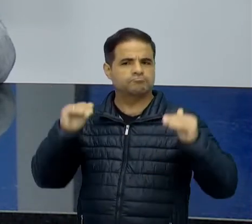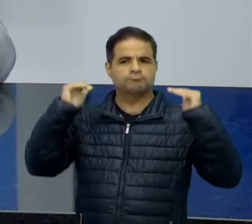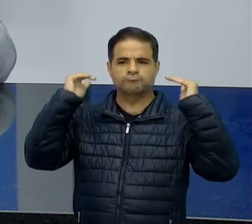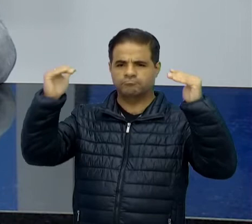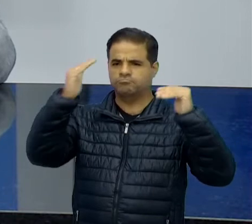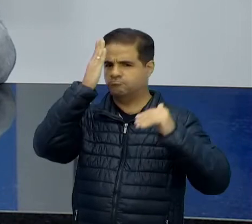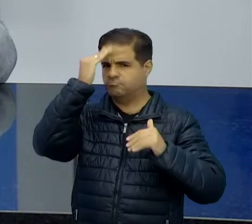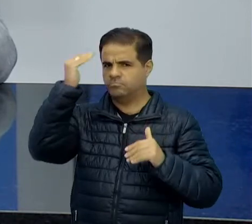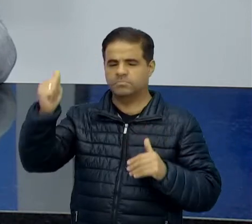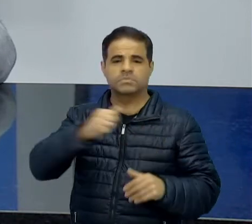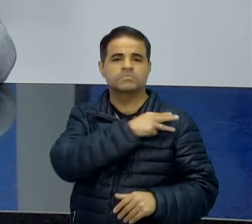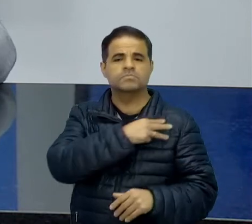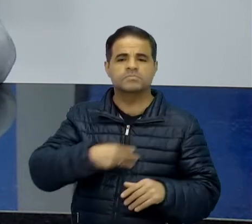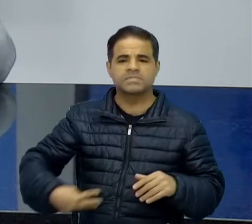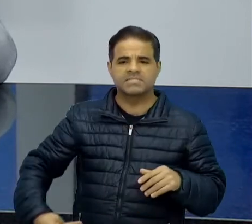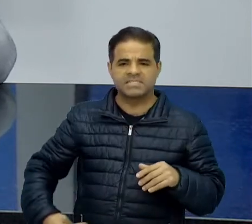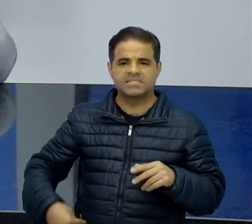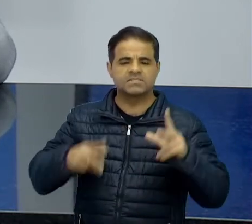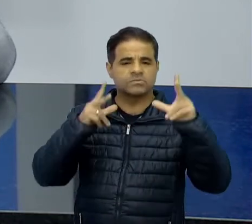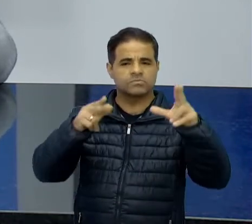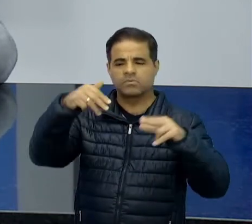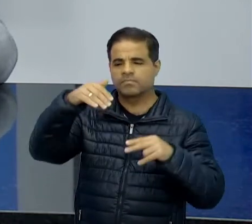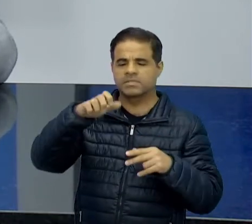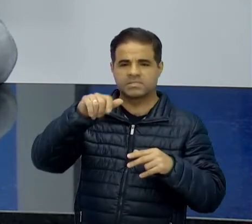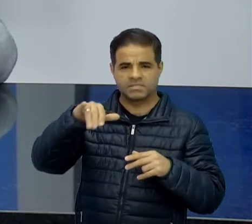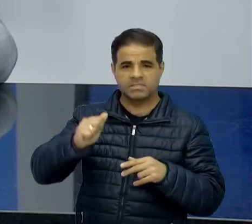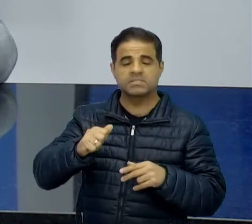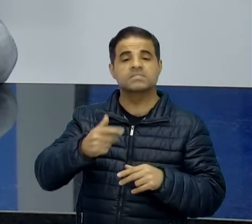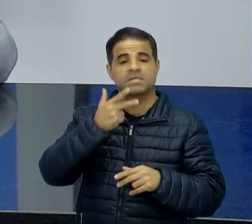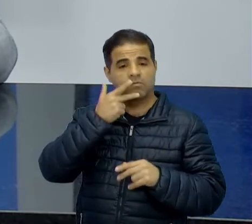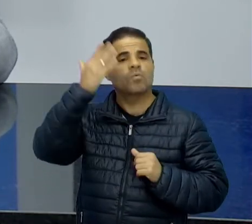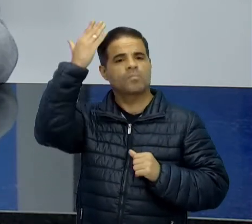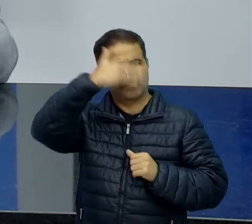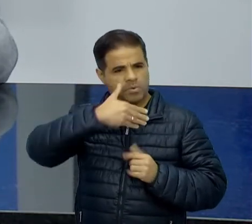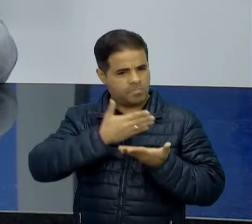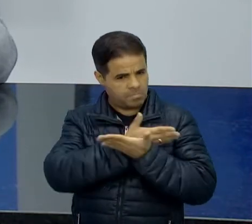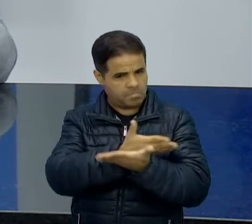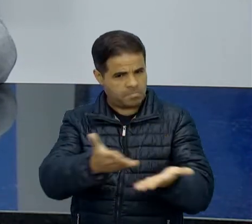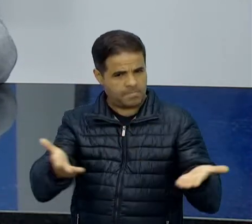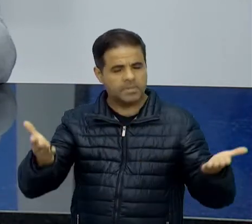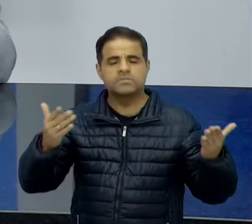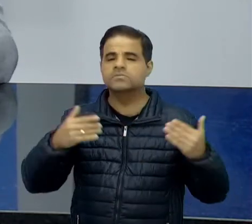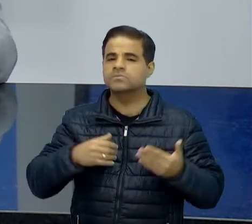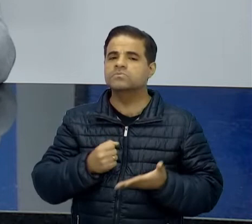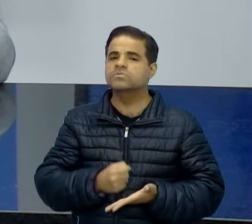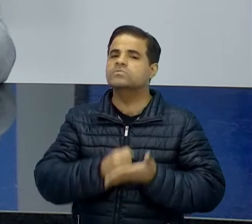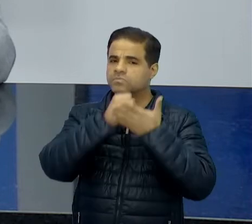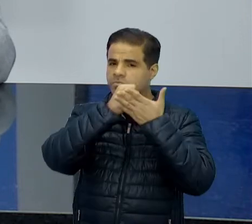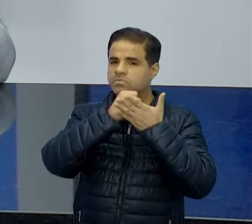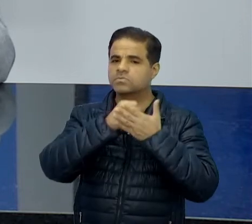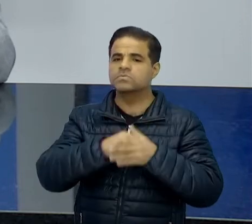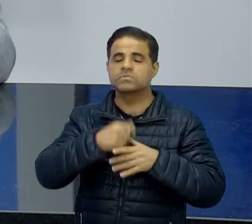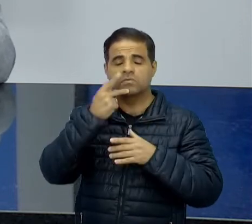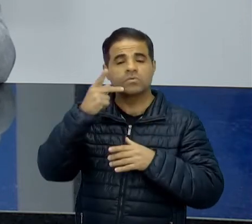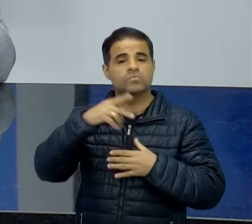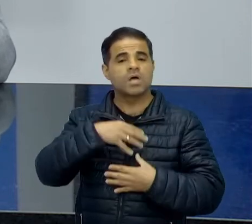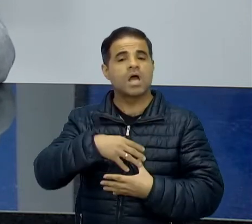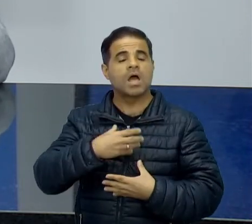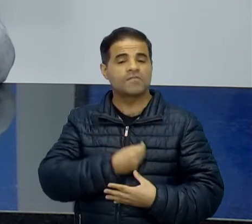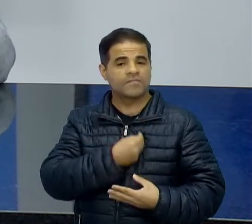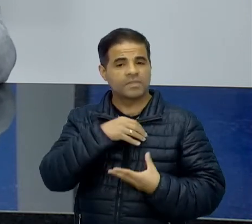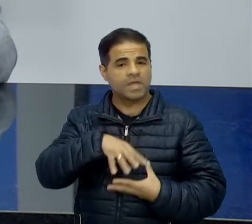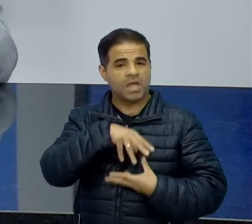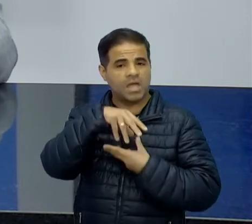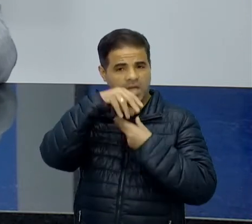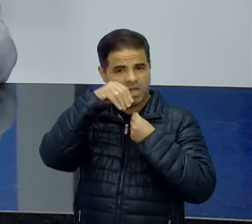Ele era uma figura religiosa que prometia a salvação das pessoas, tanto a salvação de suas almas quanto a